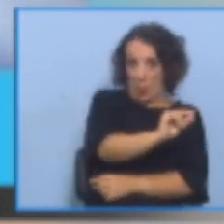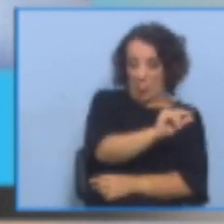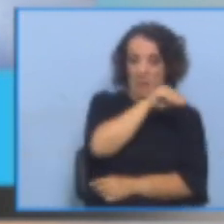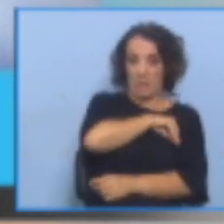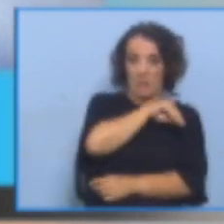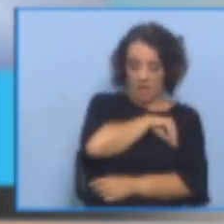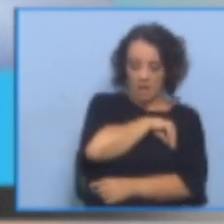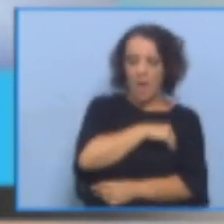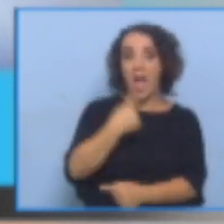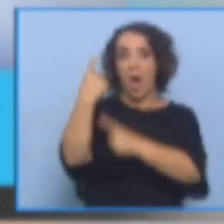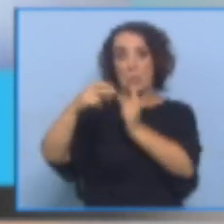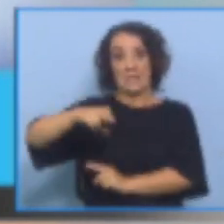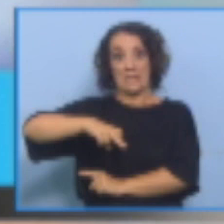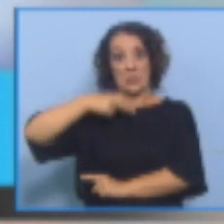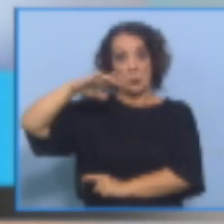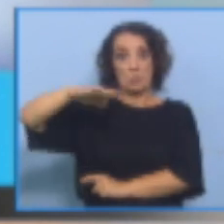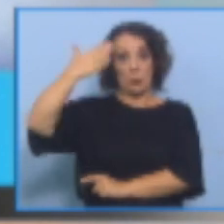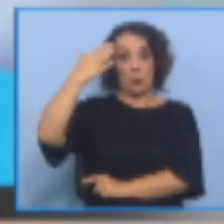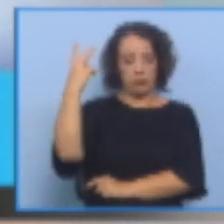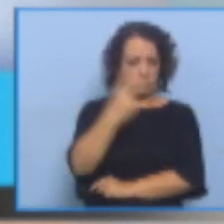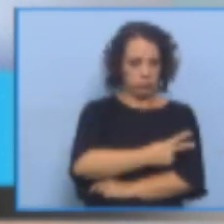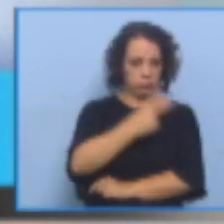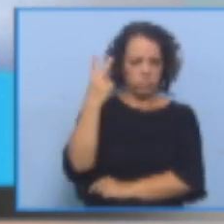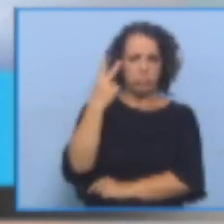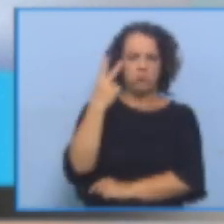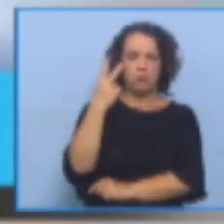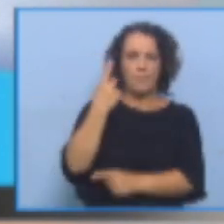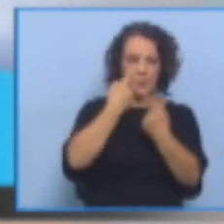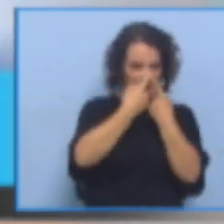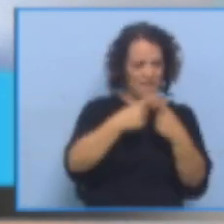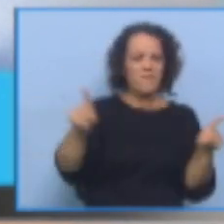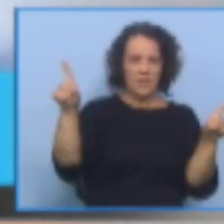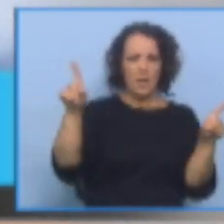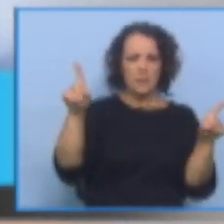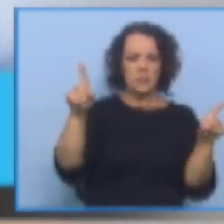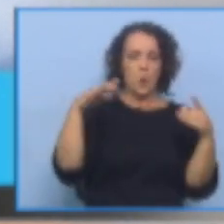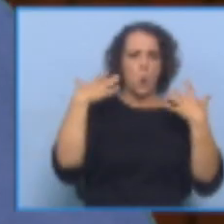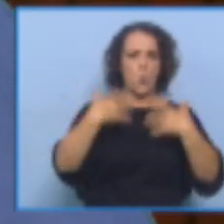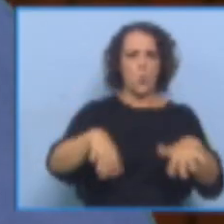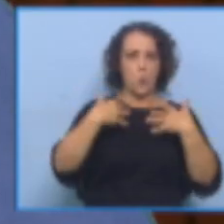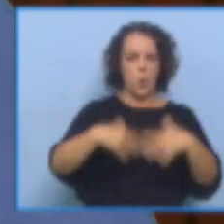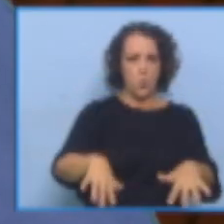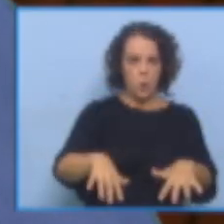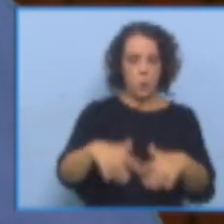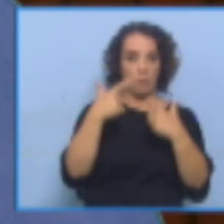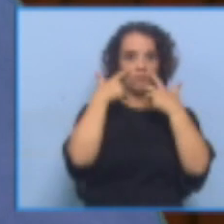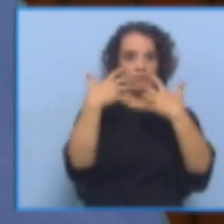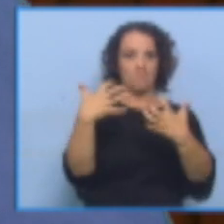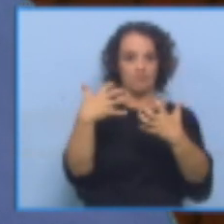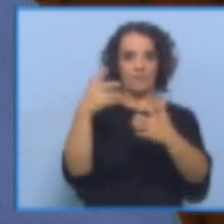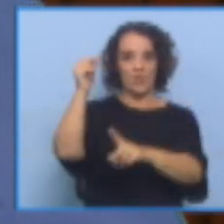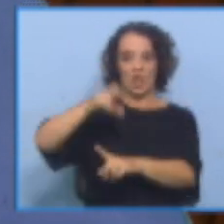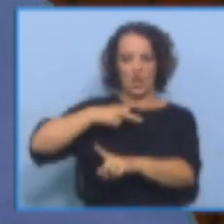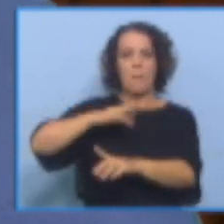ricos, em alguns casos, verificava-se que havia, no fundo, não só o enriquecimento dos